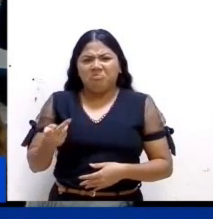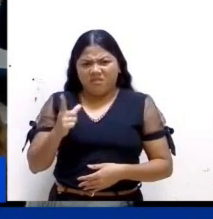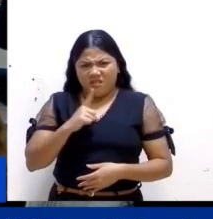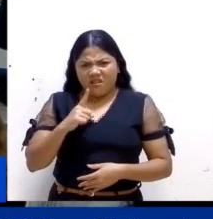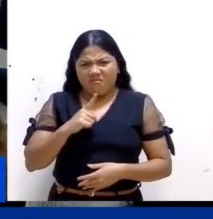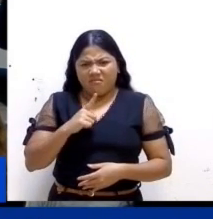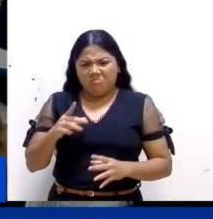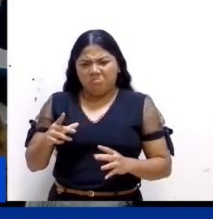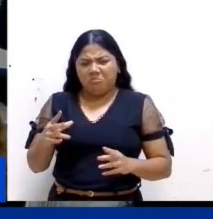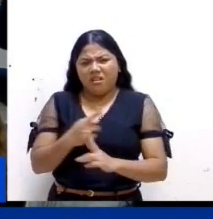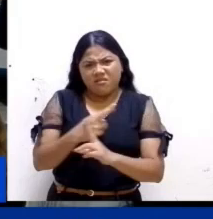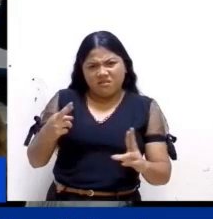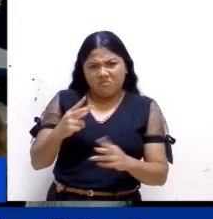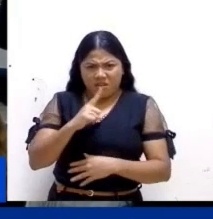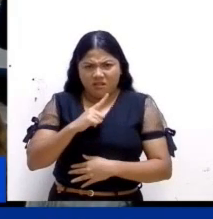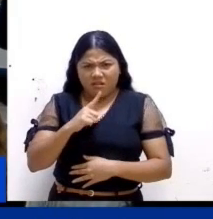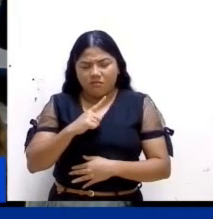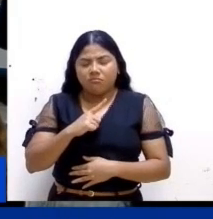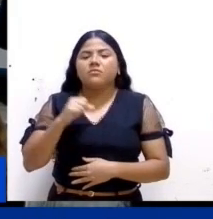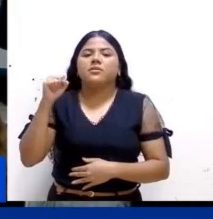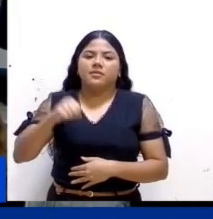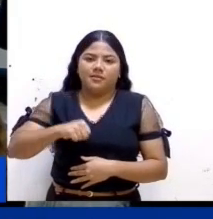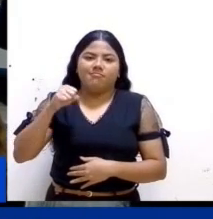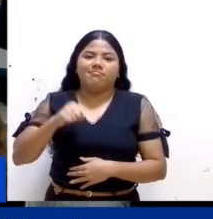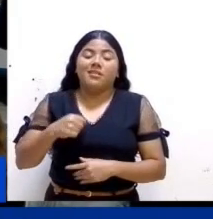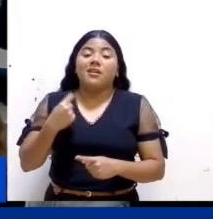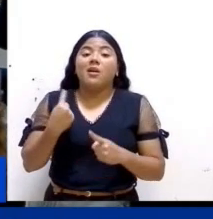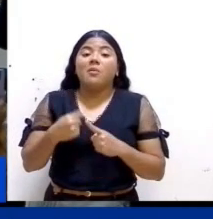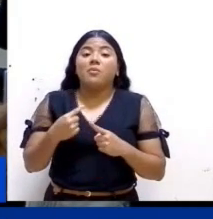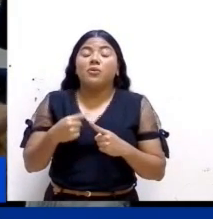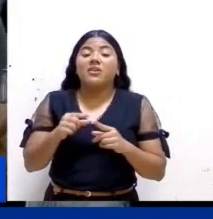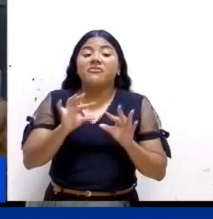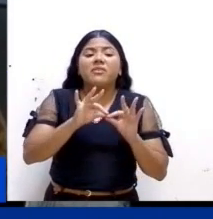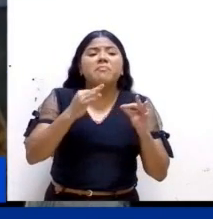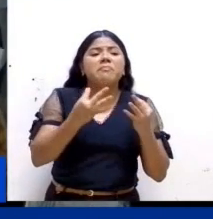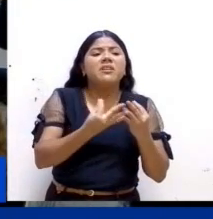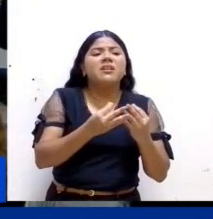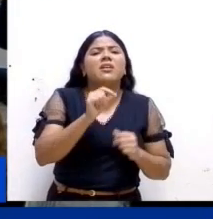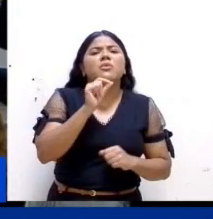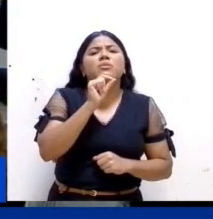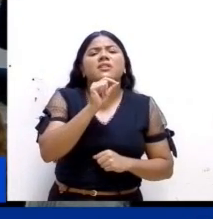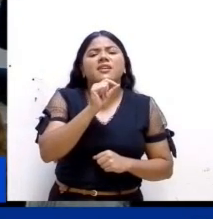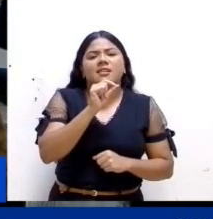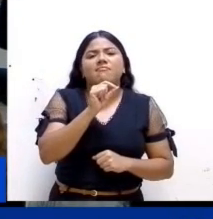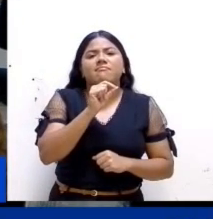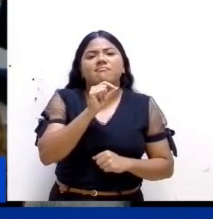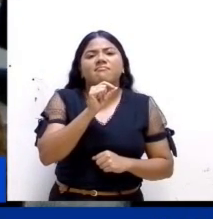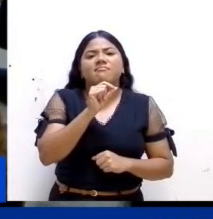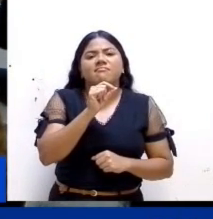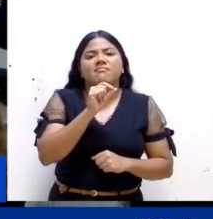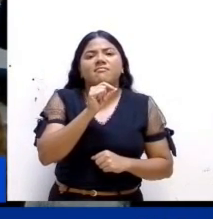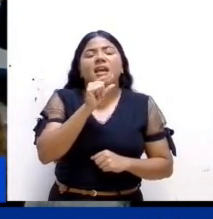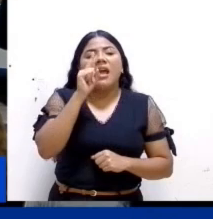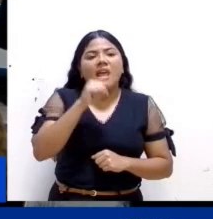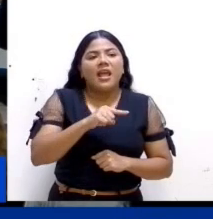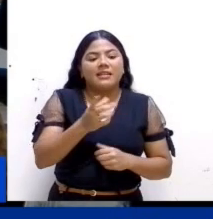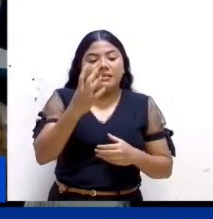pode dizer que família é uma célula, um núcleo da